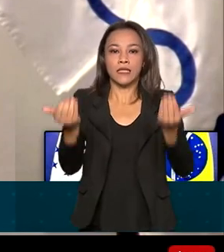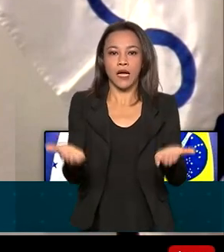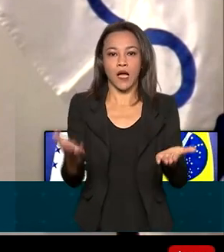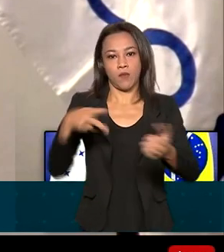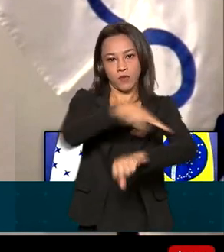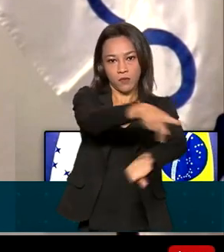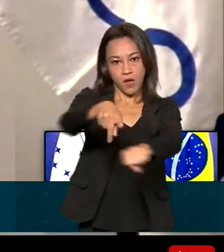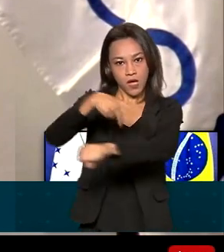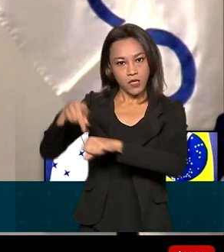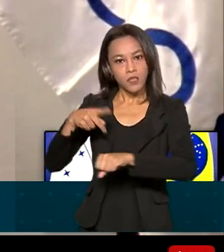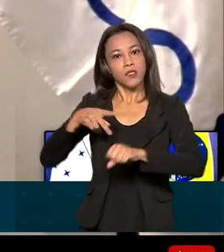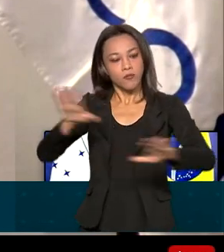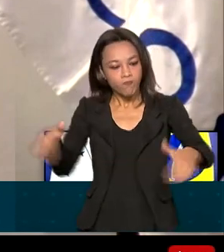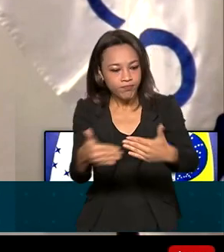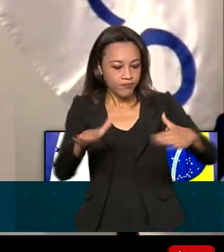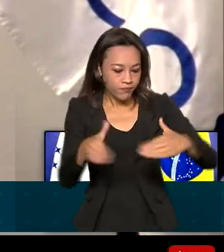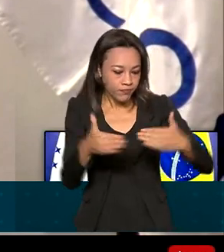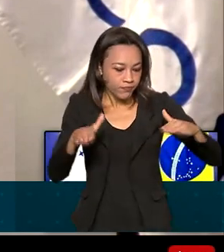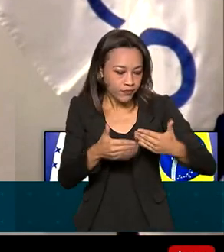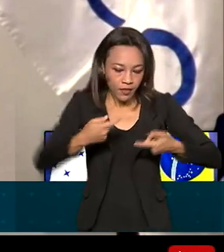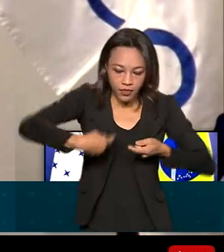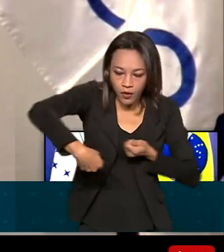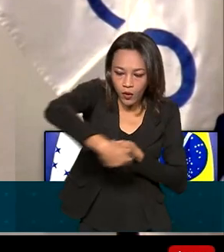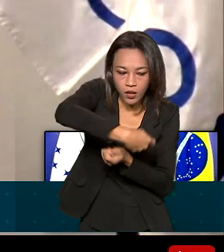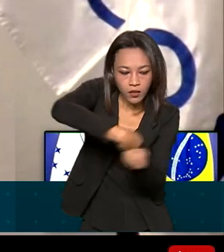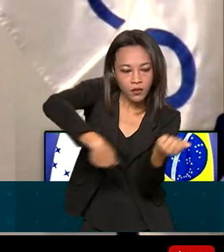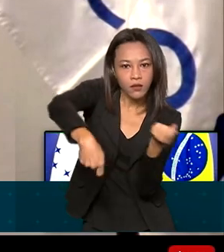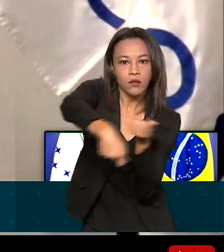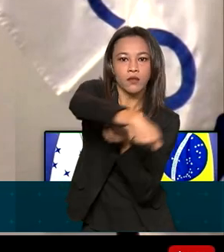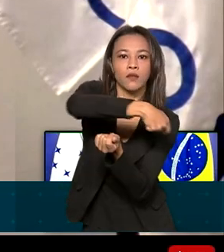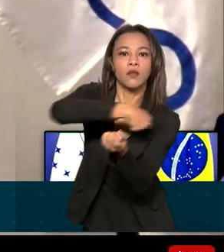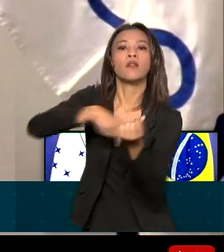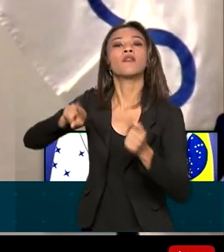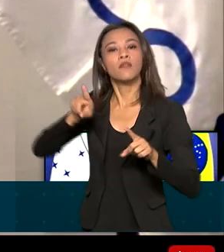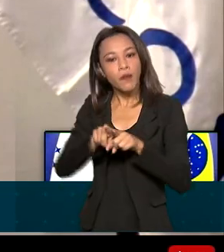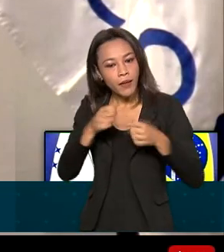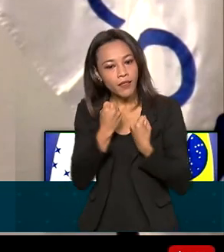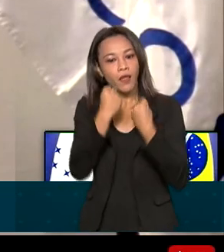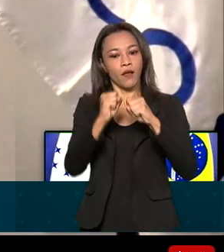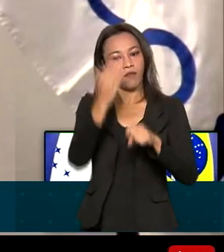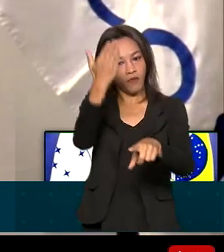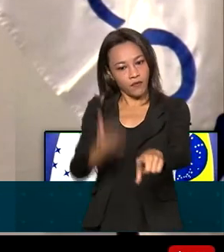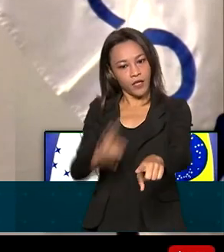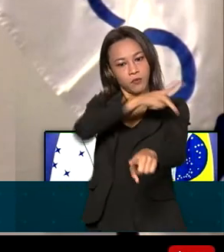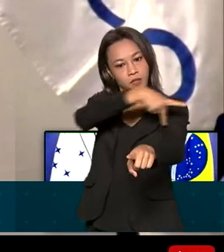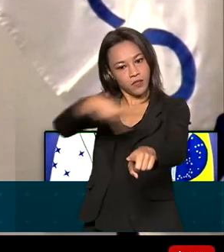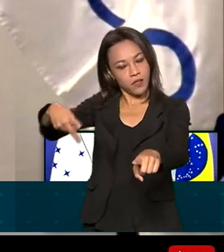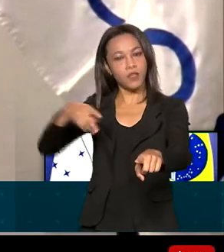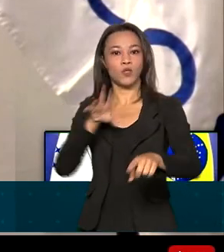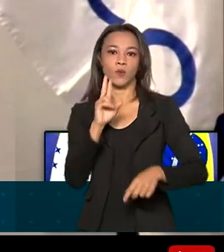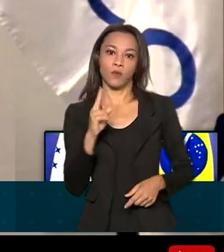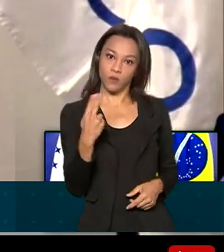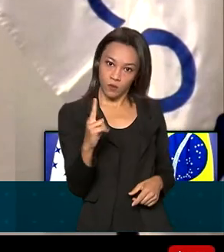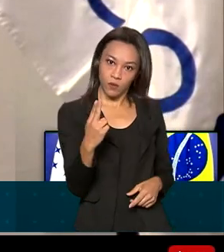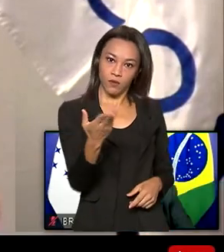negociar acordos de forma independente também é defendida pelo presidente uruguaio, Luiz Lacalipou.